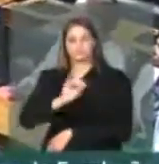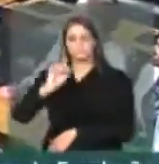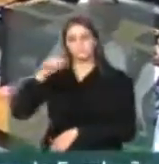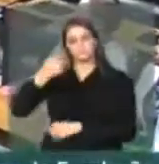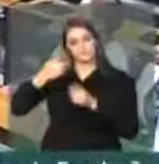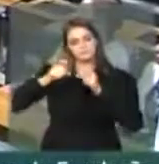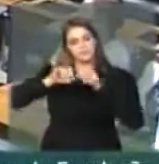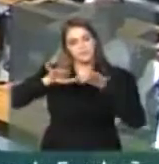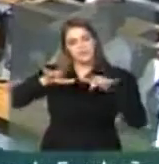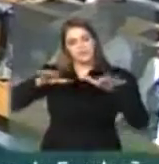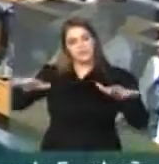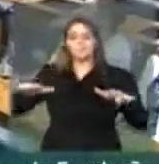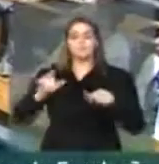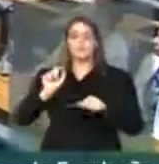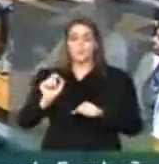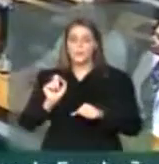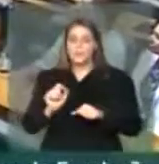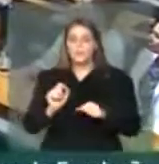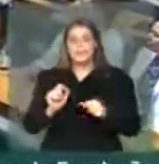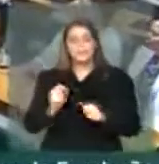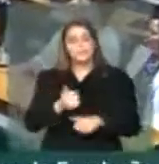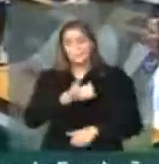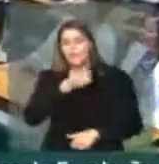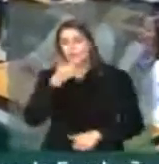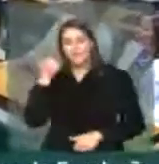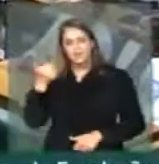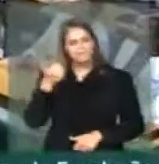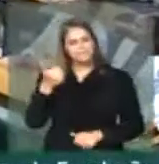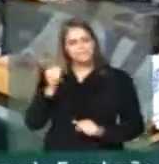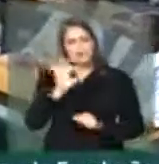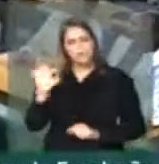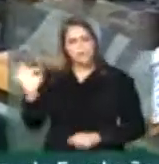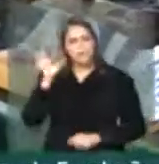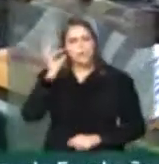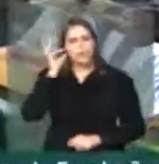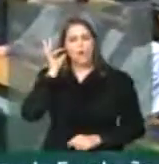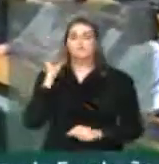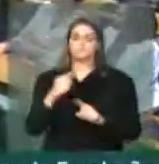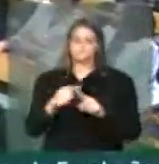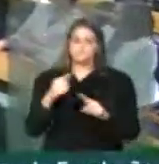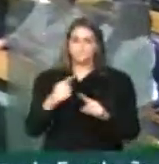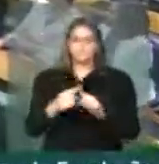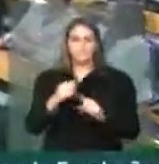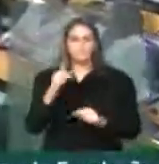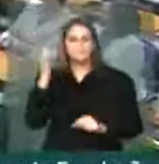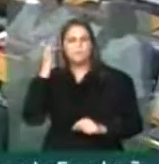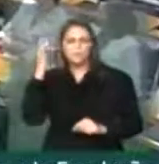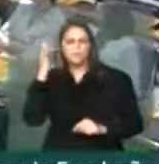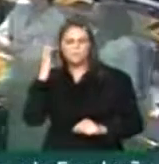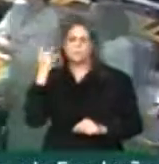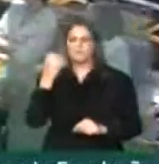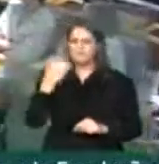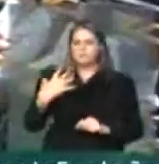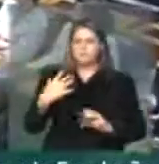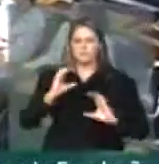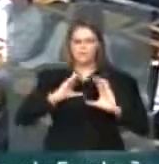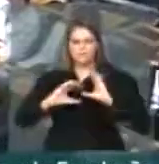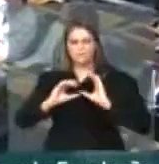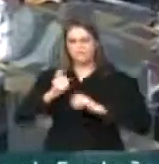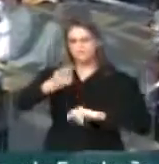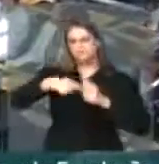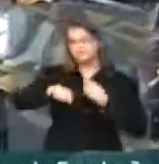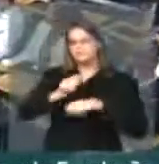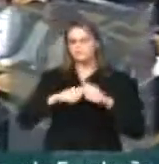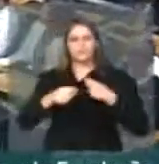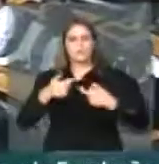não apenas de audiência, mas sobretudo de qualidade, tornando-se uma das melhores e mais modernas redes de televisão comercial do mundo.